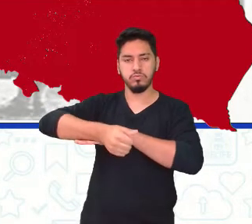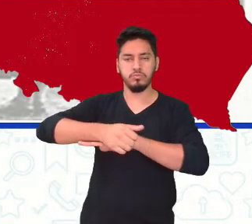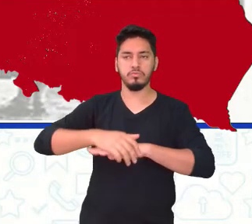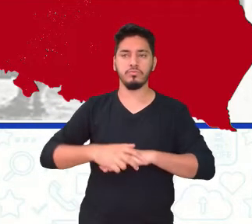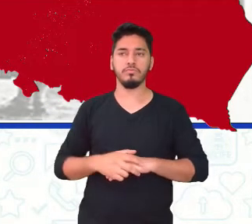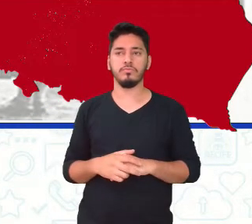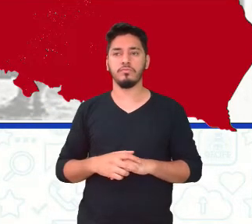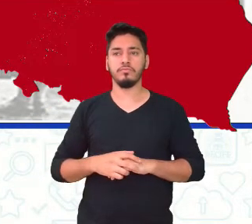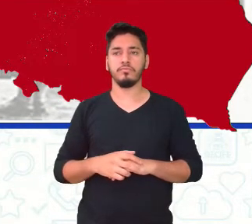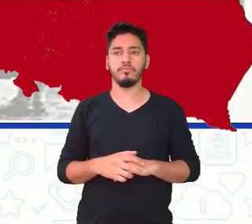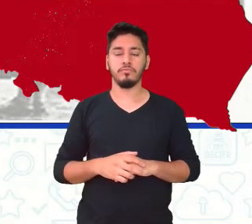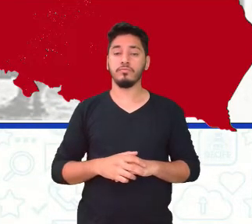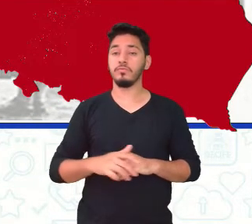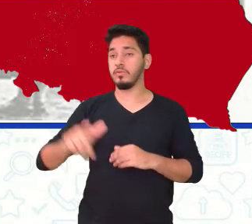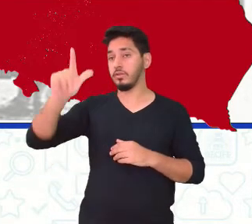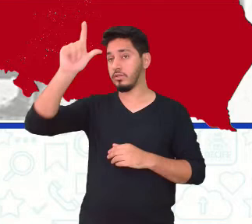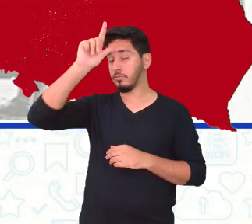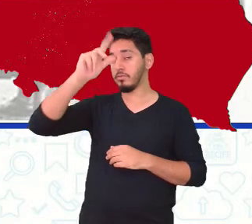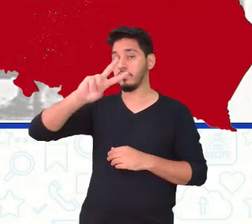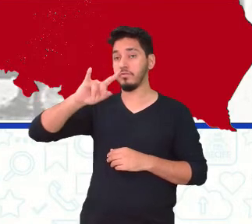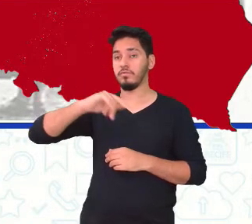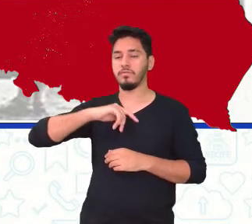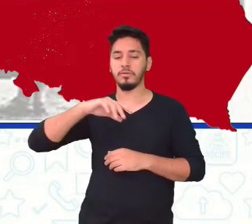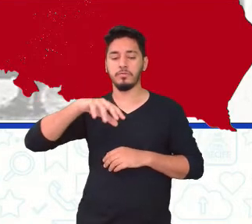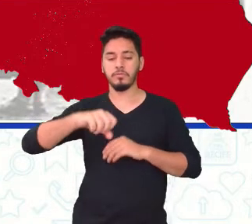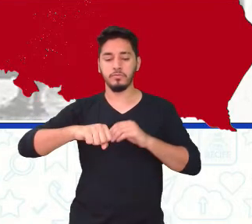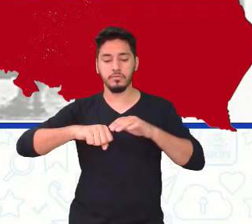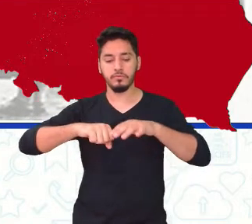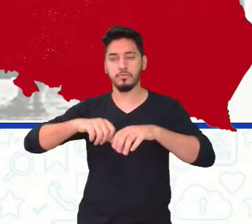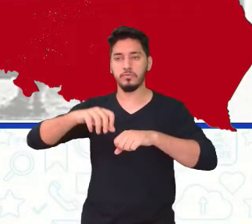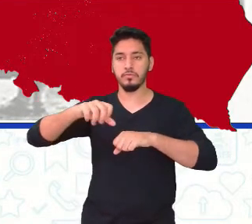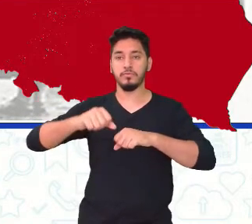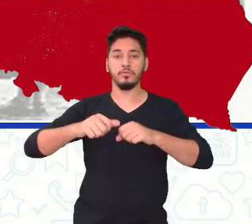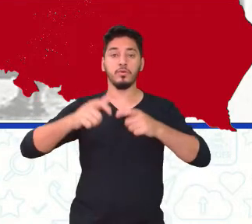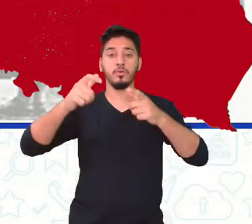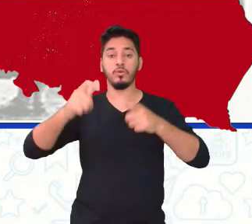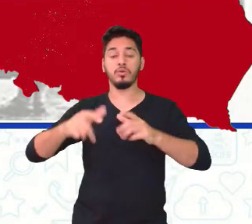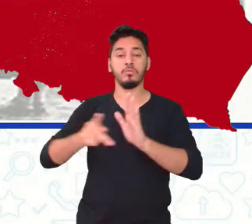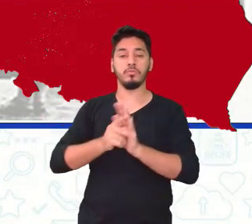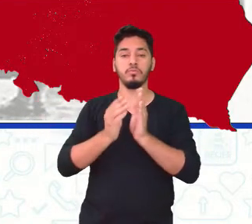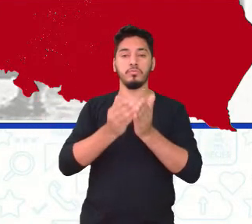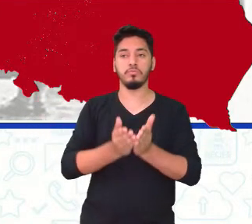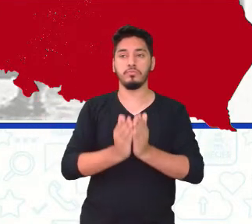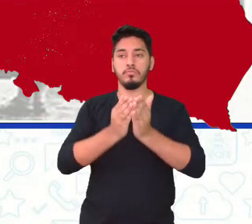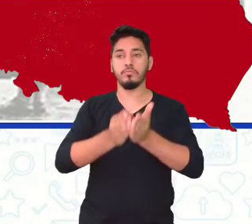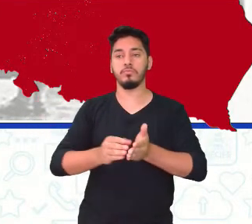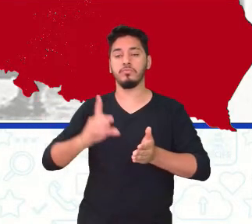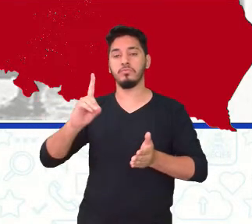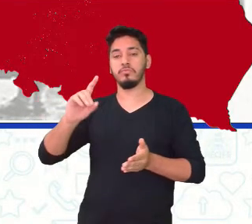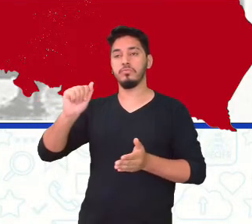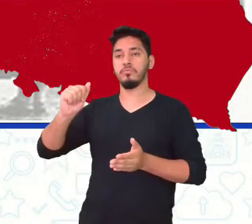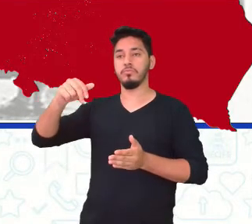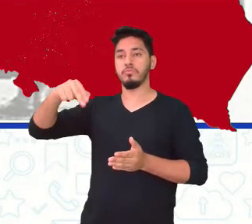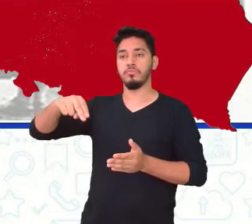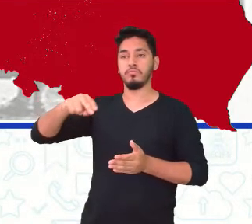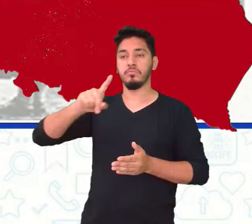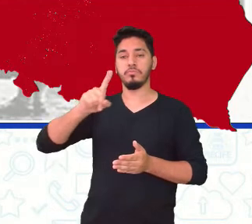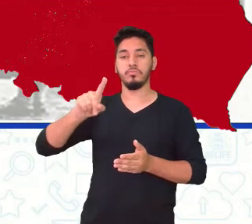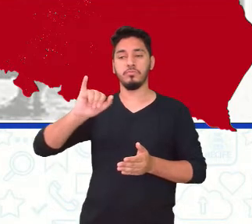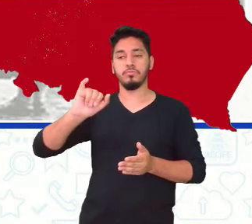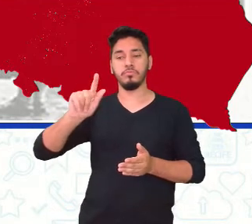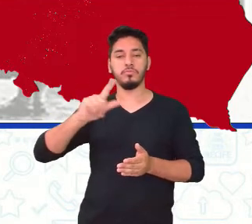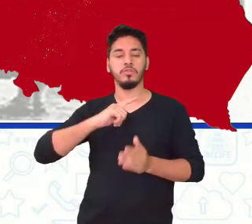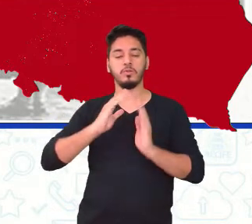certo? Então, a Alemanha ela vai conquistar o porto de Danzig, né, formando ali o chamado Corredor